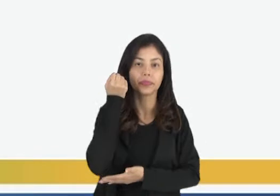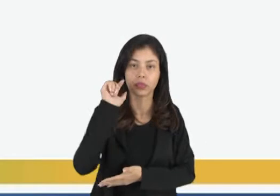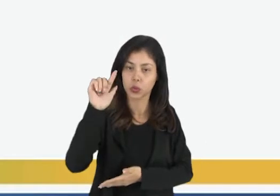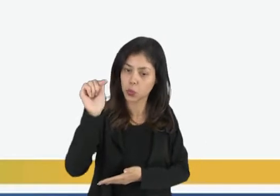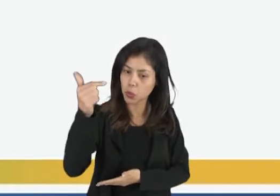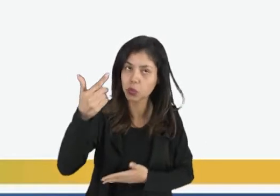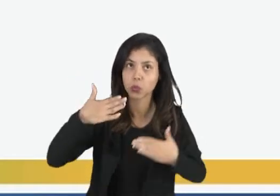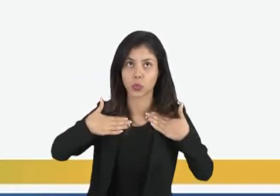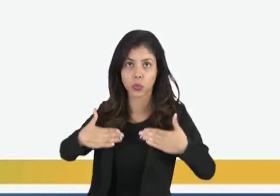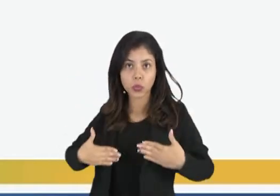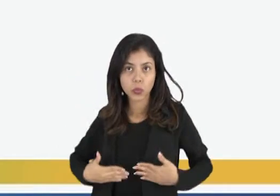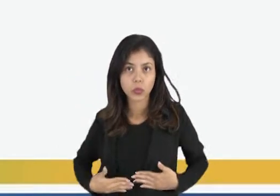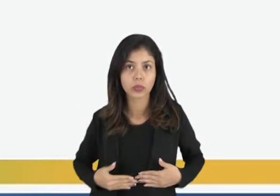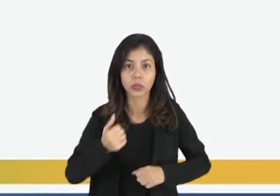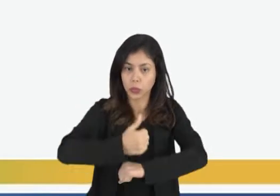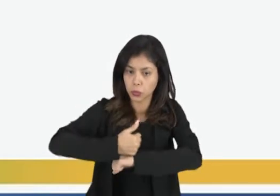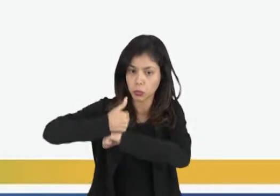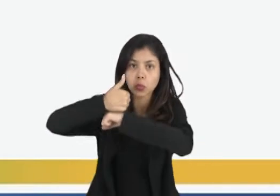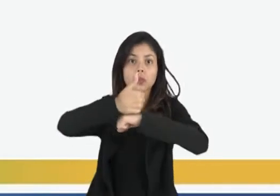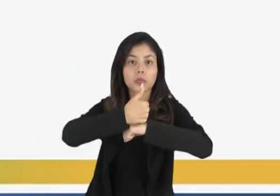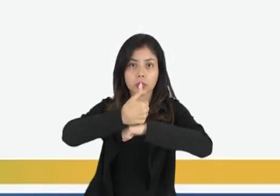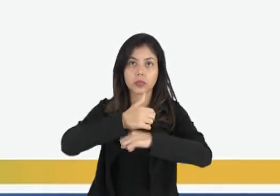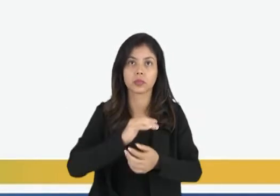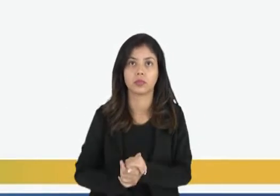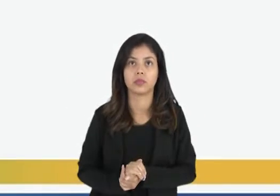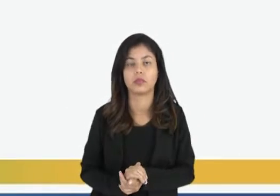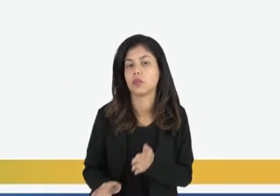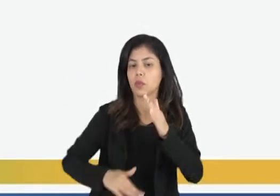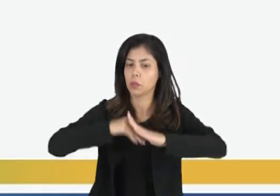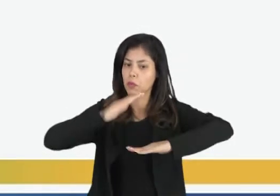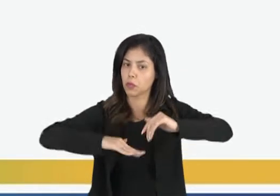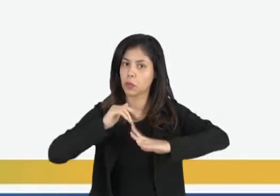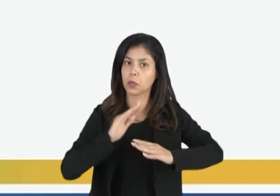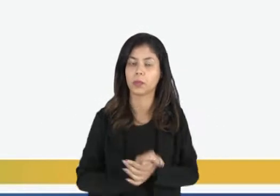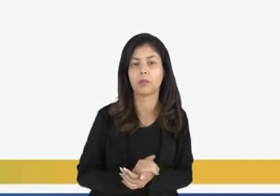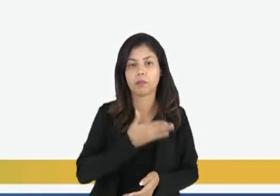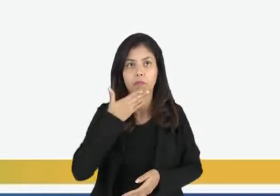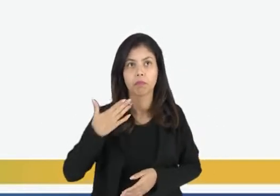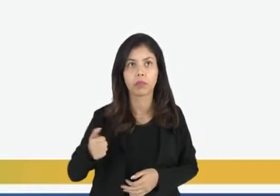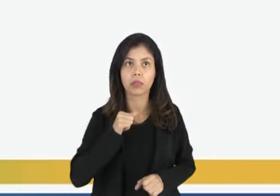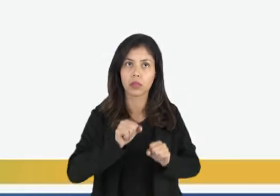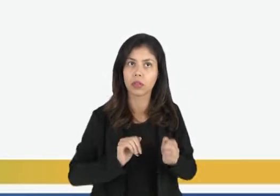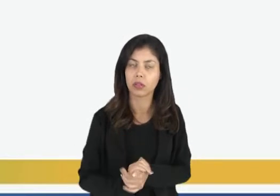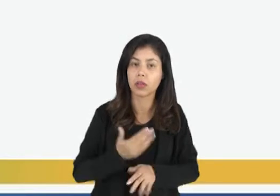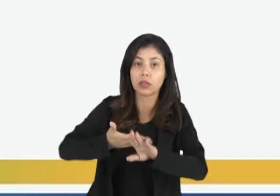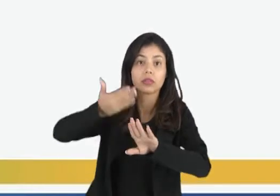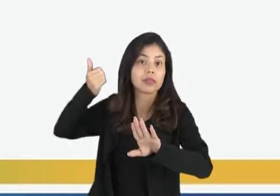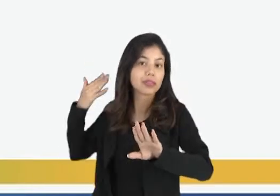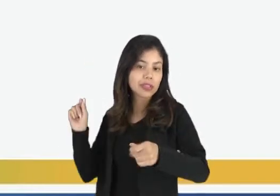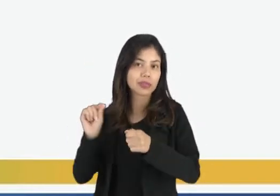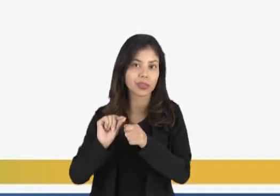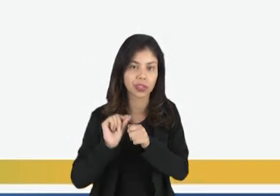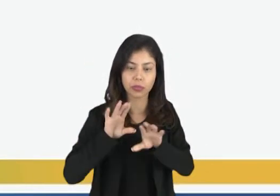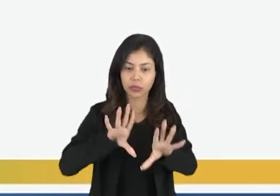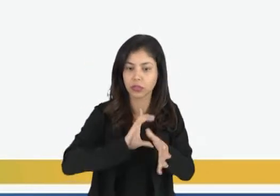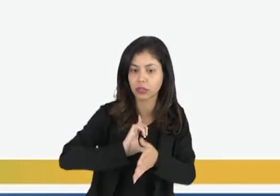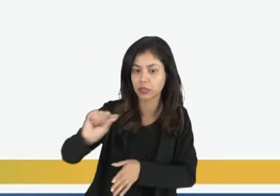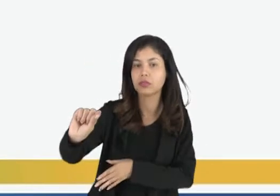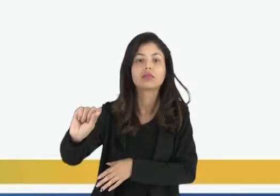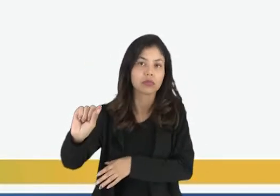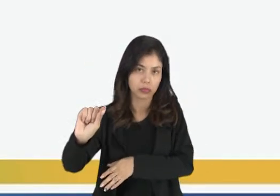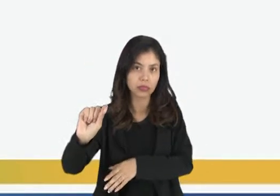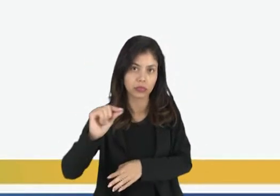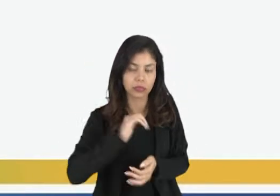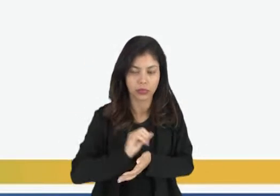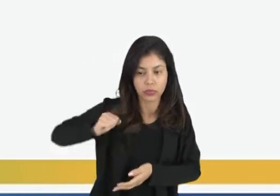outra roupagem, com a qualificação profissional para as máquinas que anteriormente fizeram com que eles saíssem